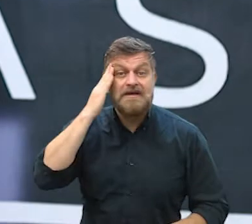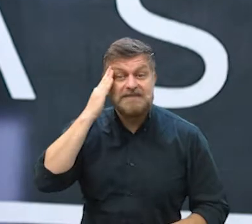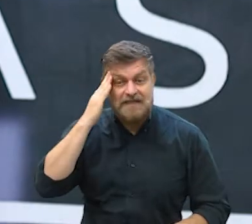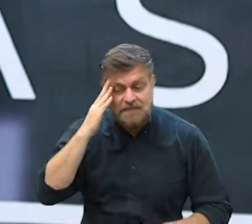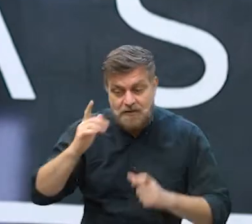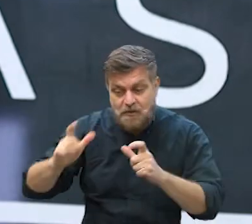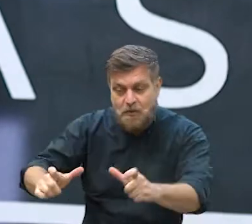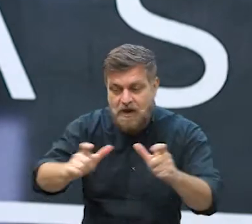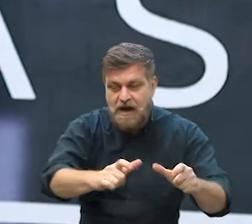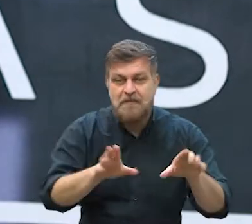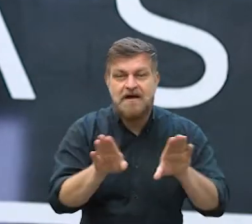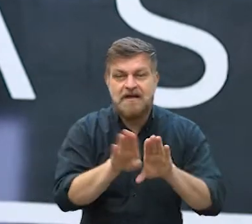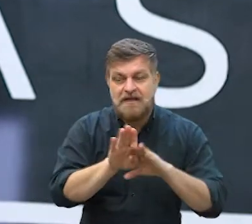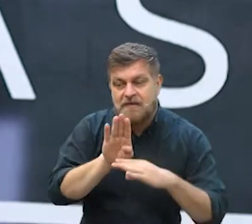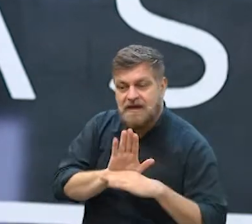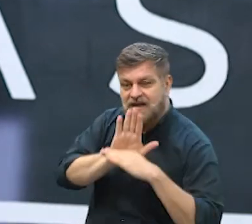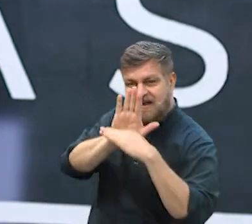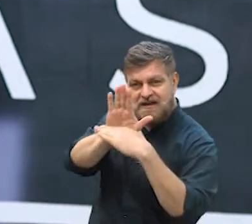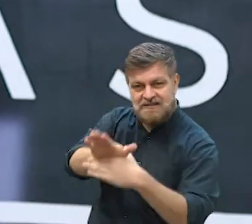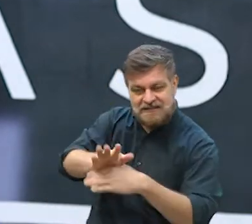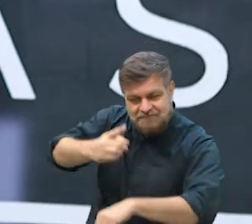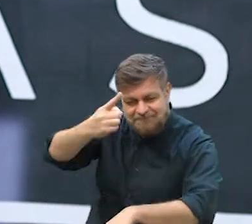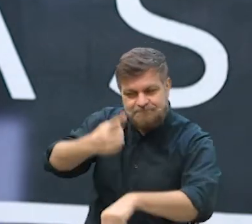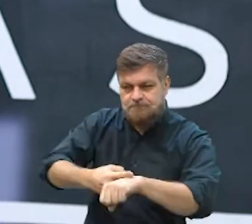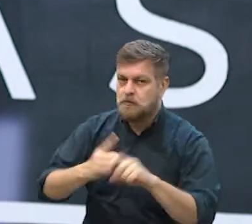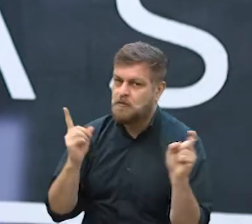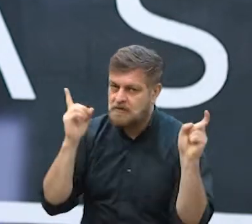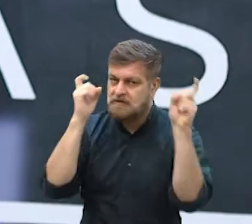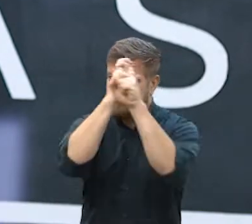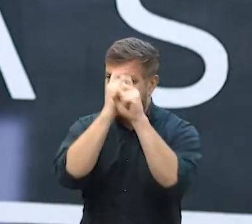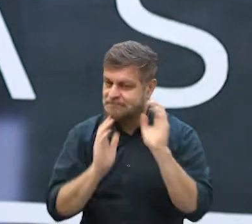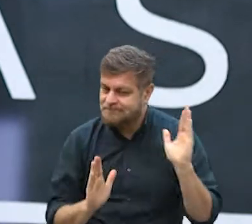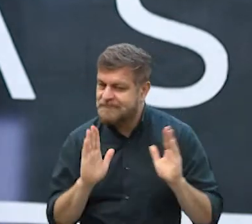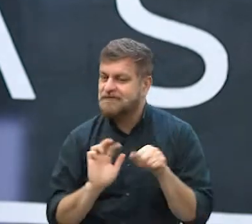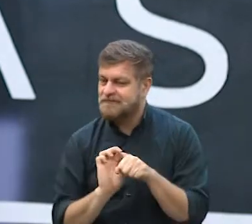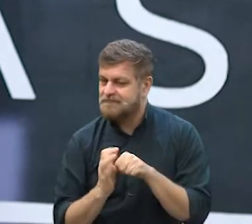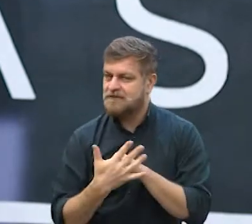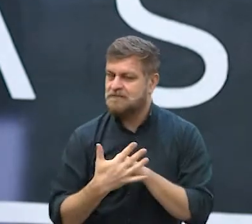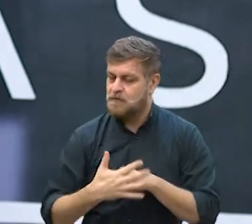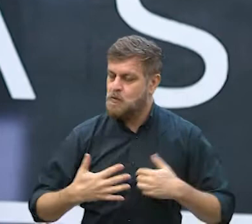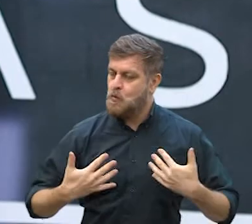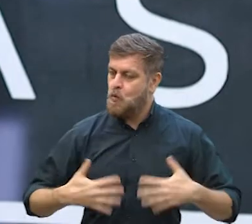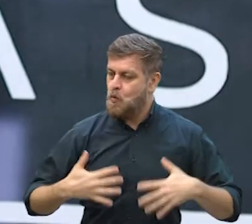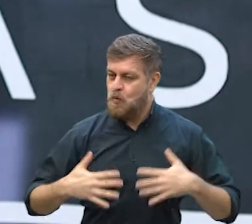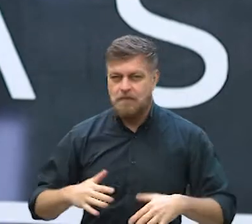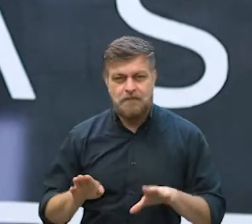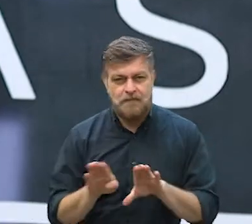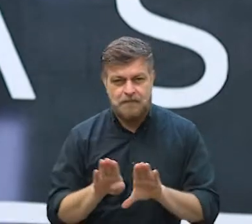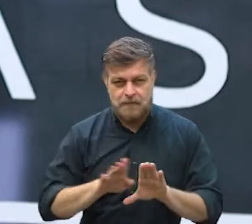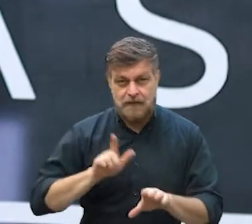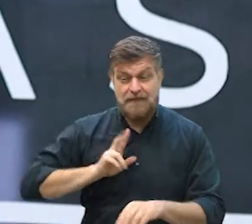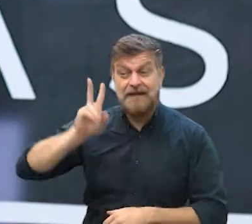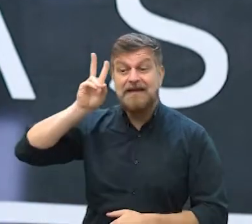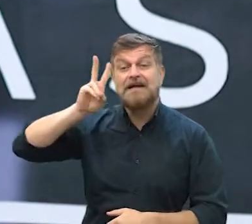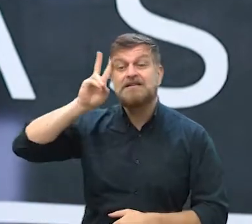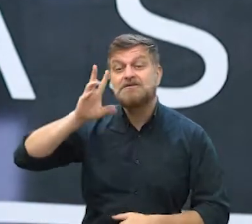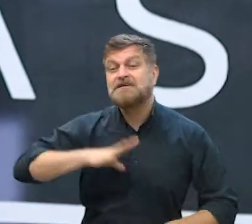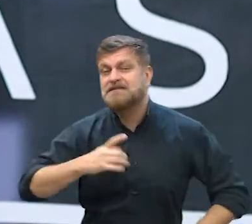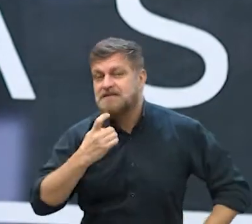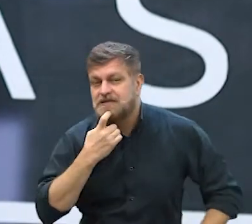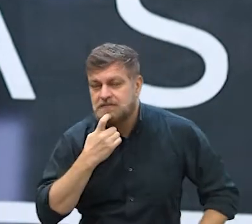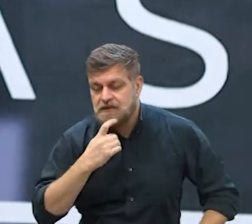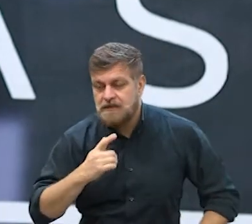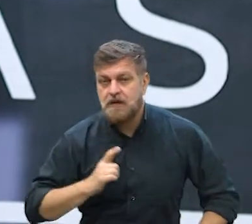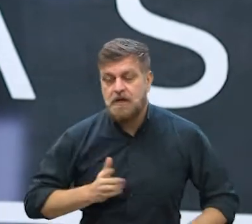quem sabe também poder ajudar nesses momentos difíceis de pandemia. E por falar em instituições que têm história aqui em Campinas,